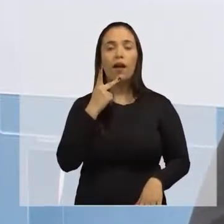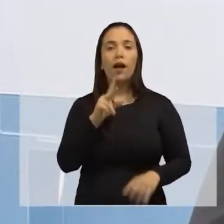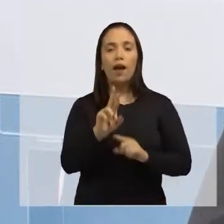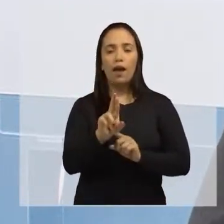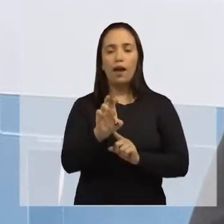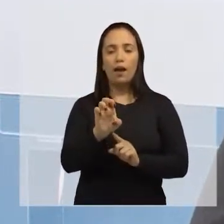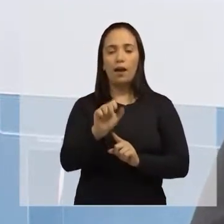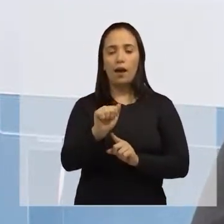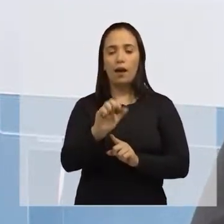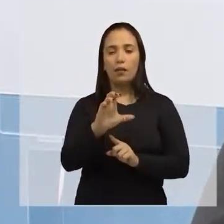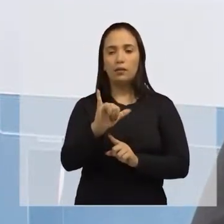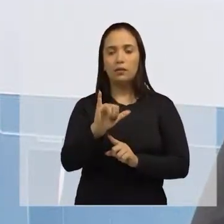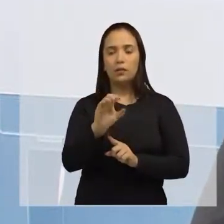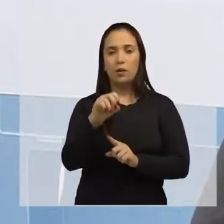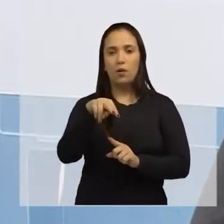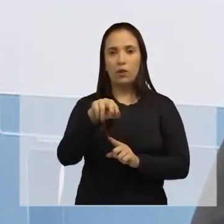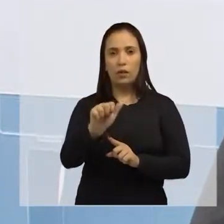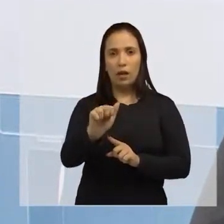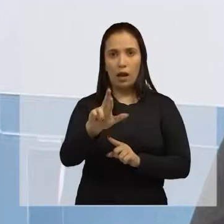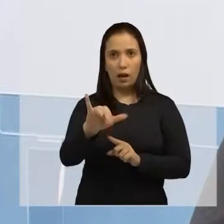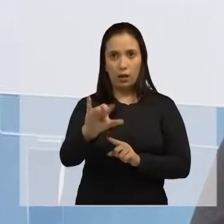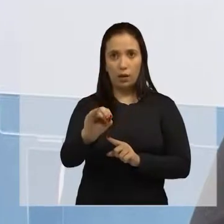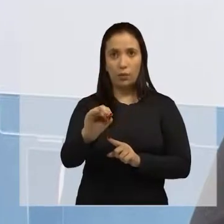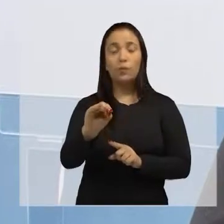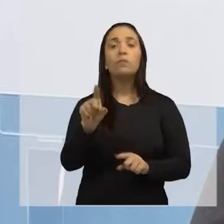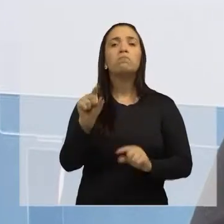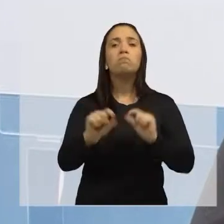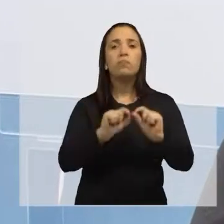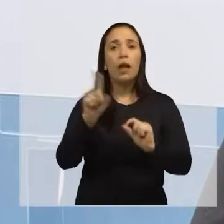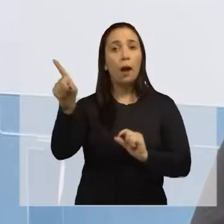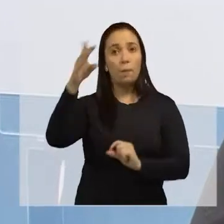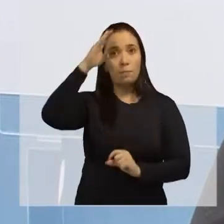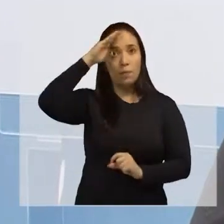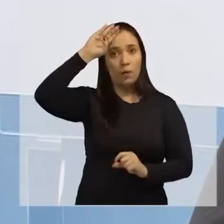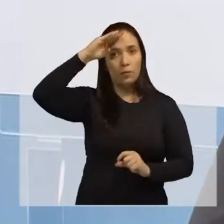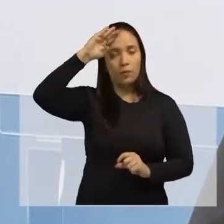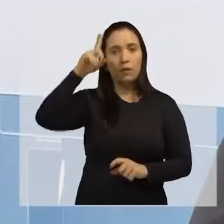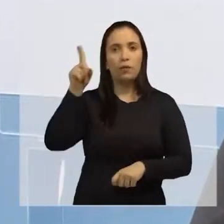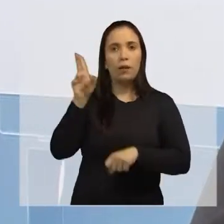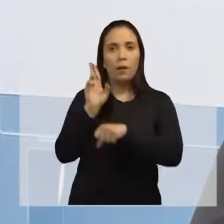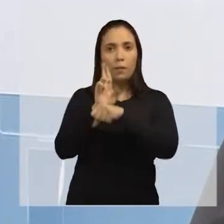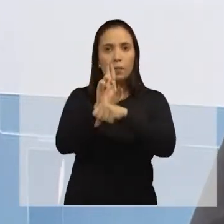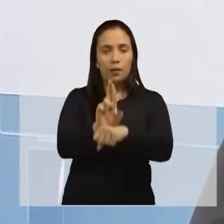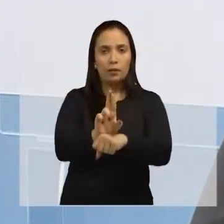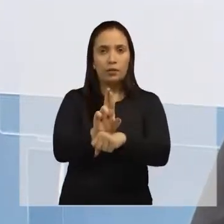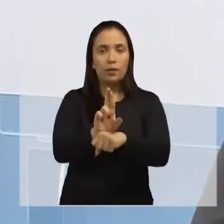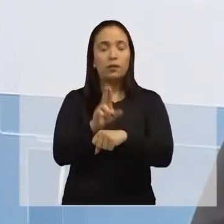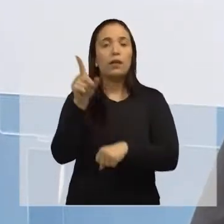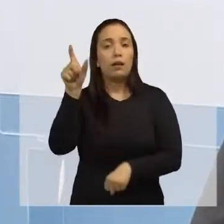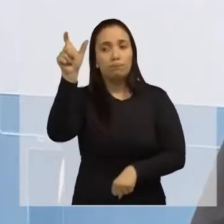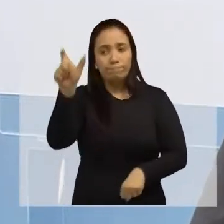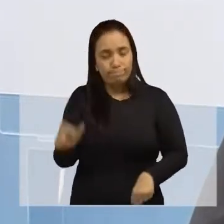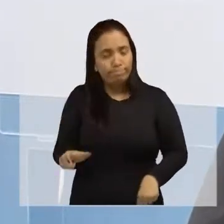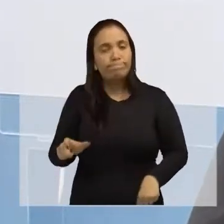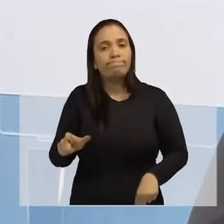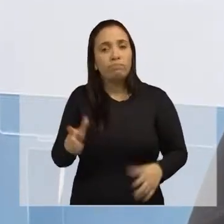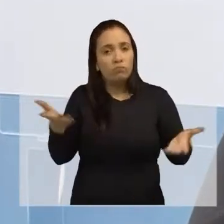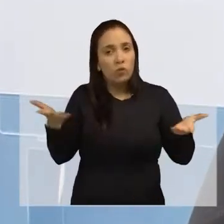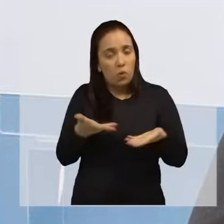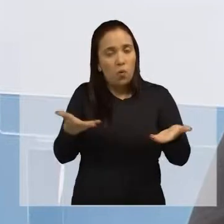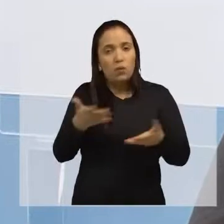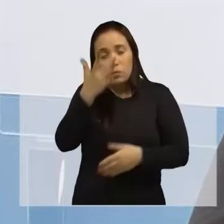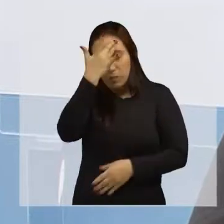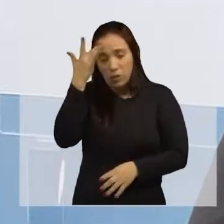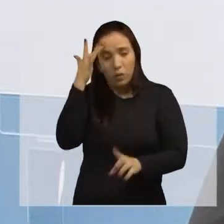se ele é reacionário, não. O que eu sei é que o Bolsonaro tem uma força muito grande no país hoje por